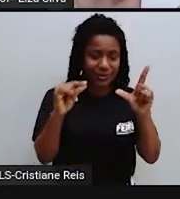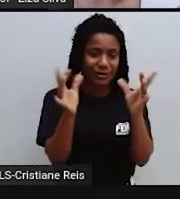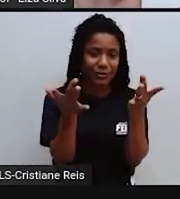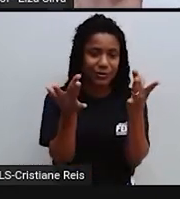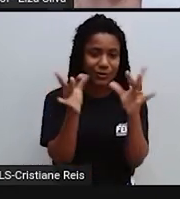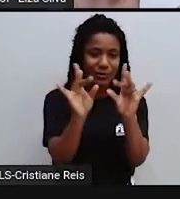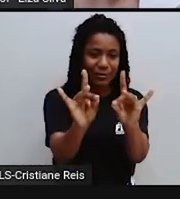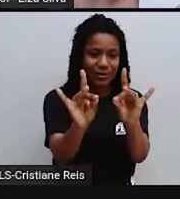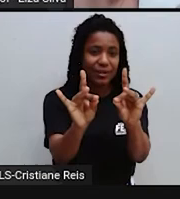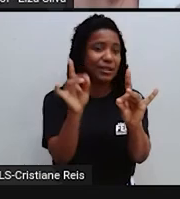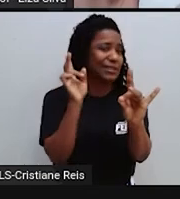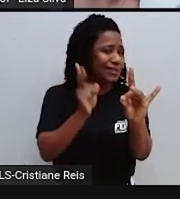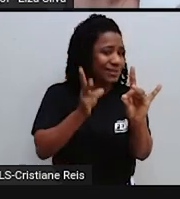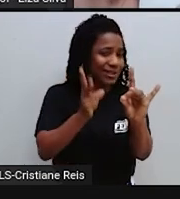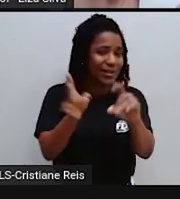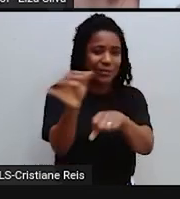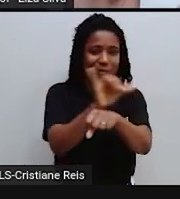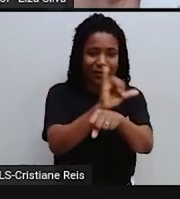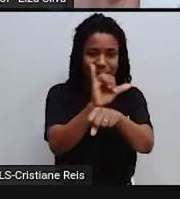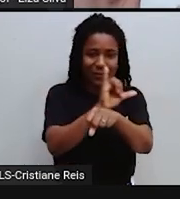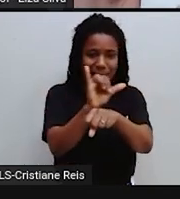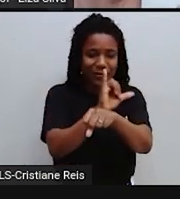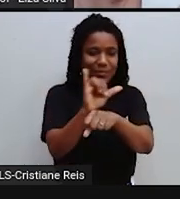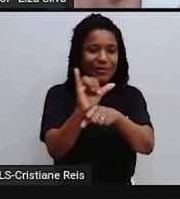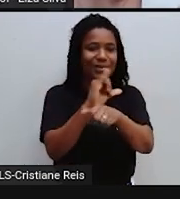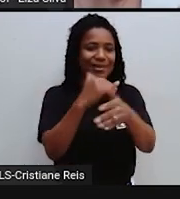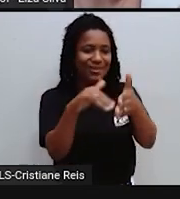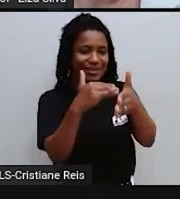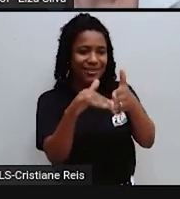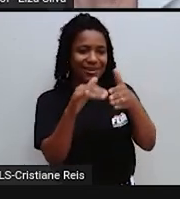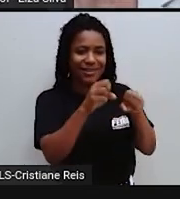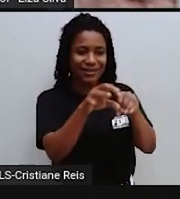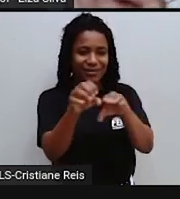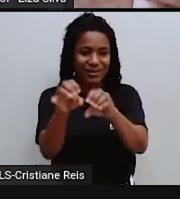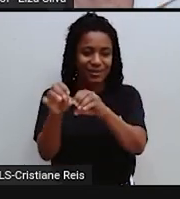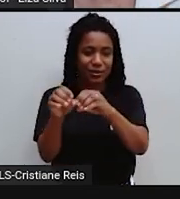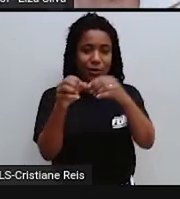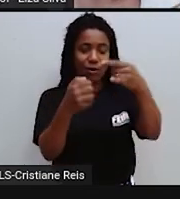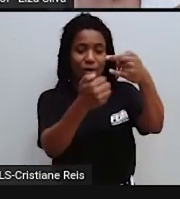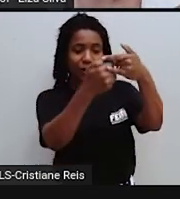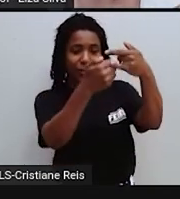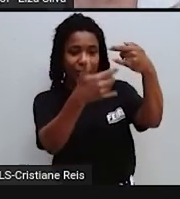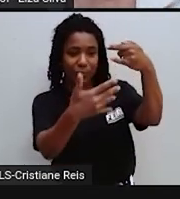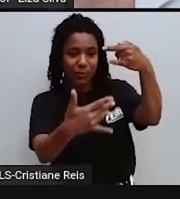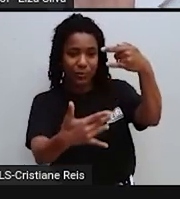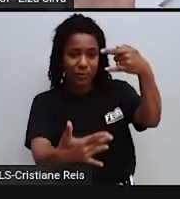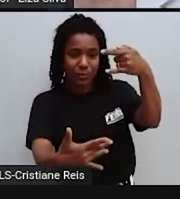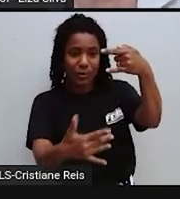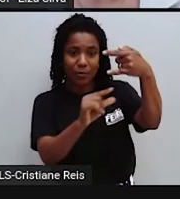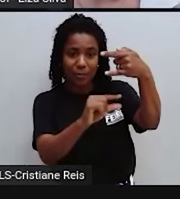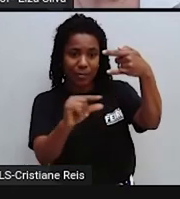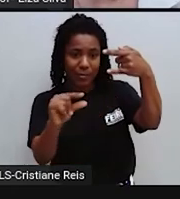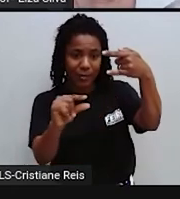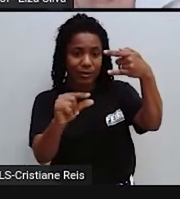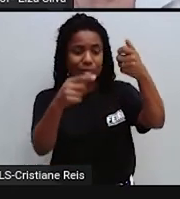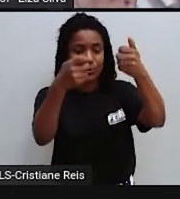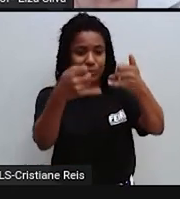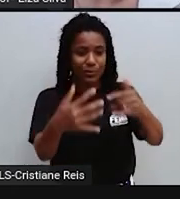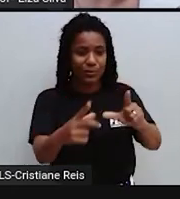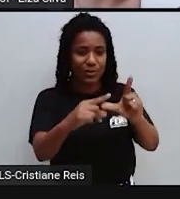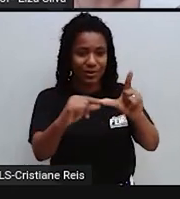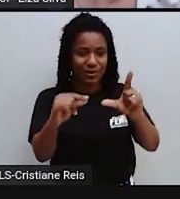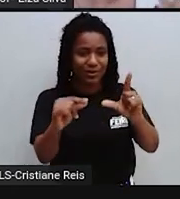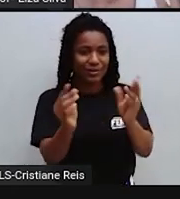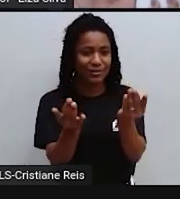sempre fica disponível no canal da Seduc no YouTube, na parte da descrição abaixo do vídeo, para que